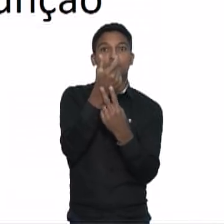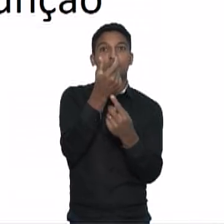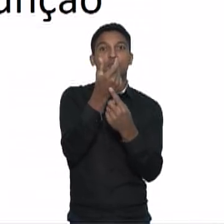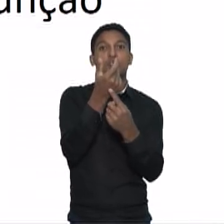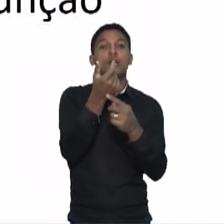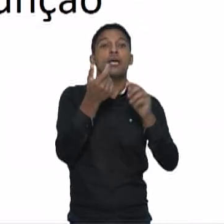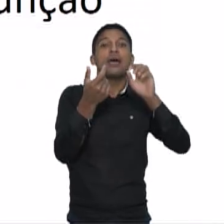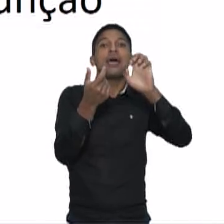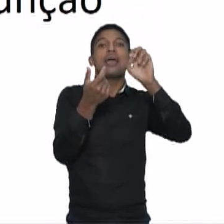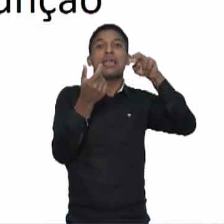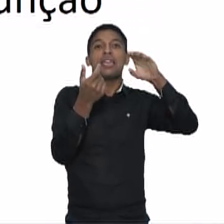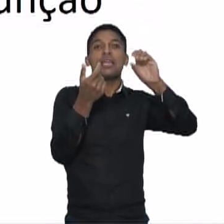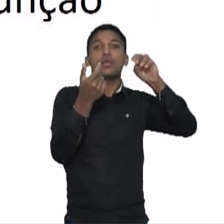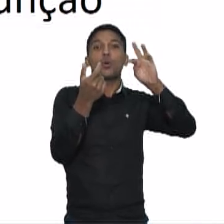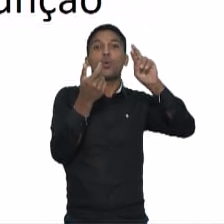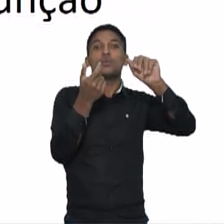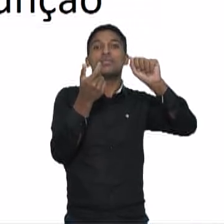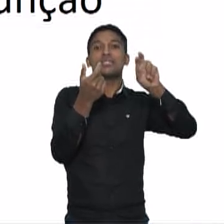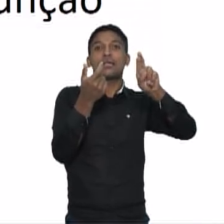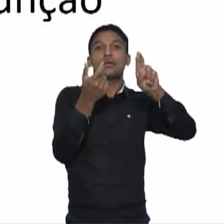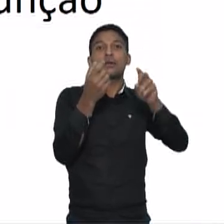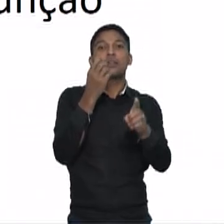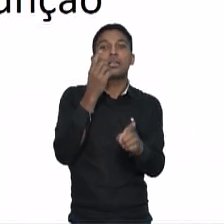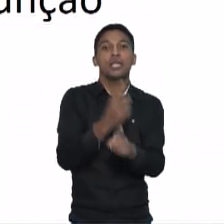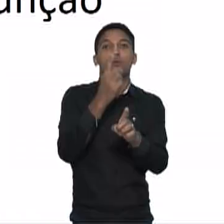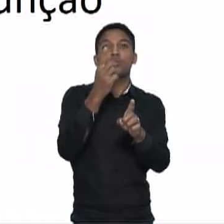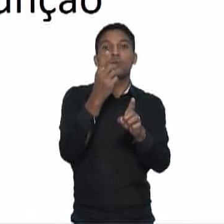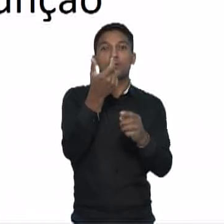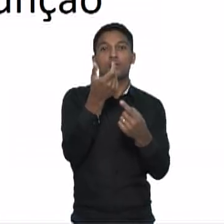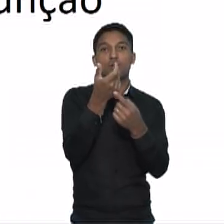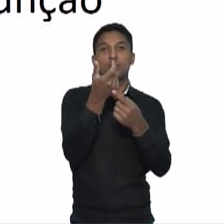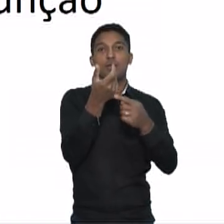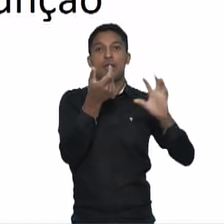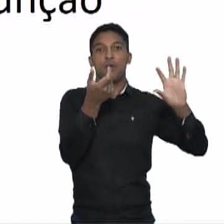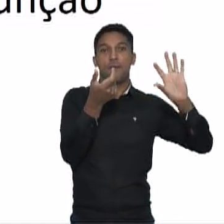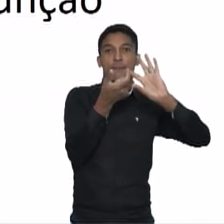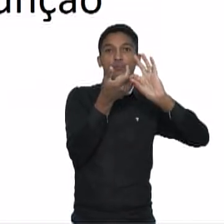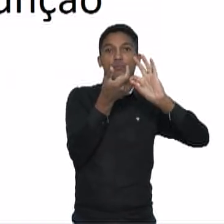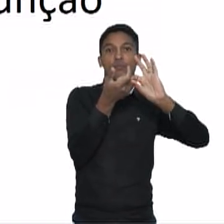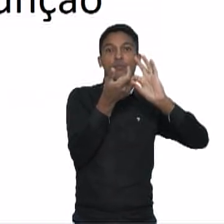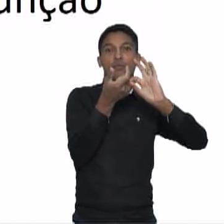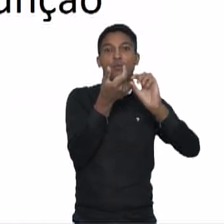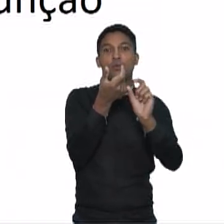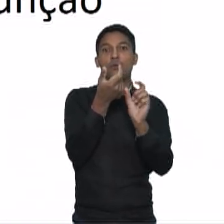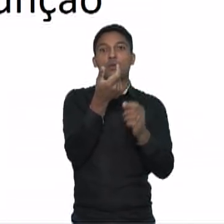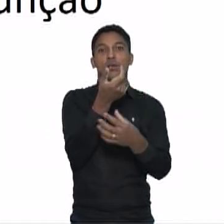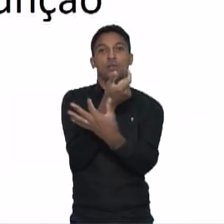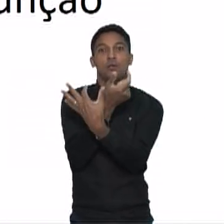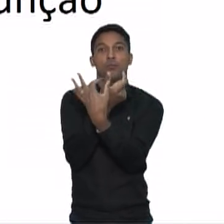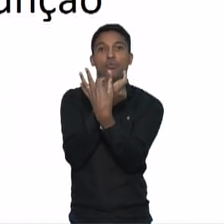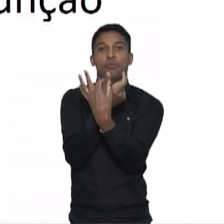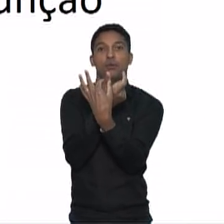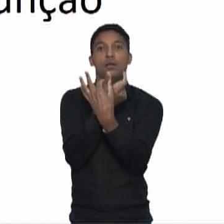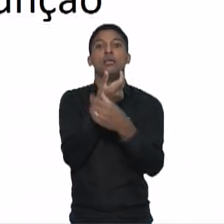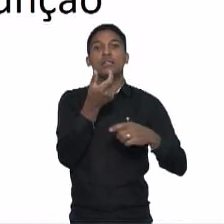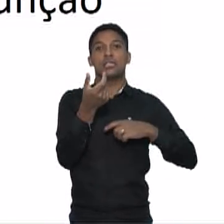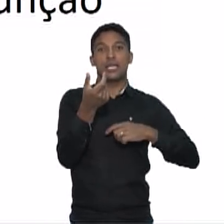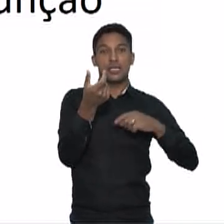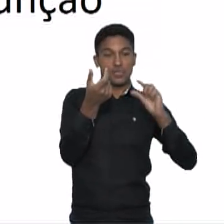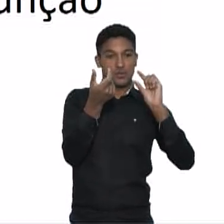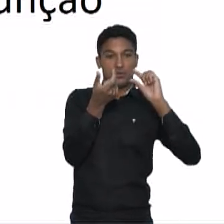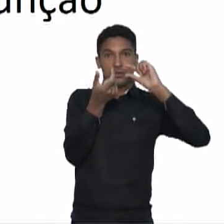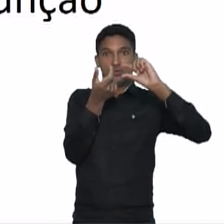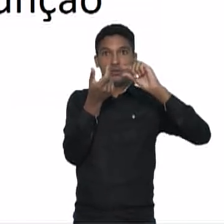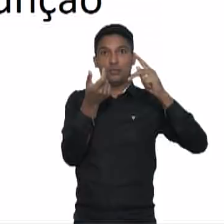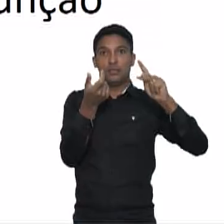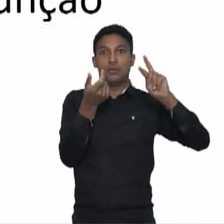encontrar, ligam-se dois termos, um sem preposição e outro com preposição.